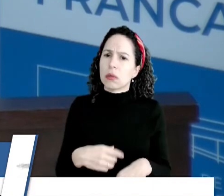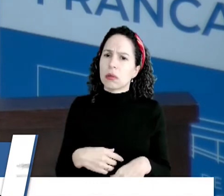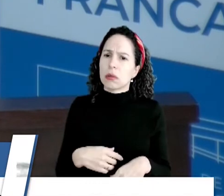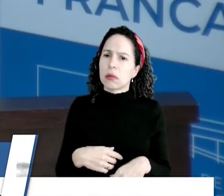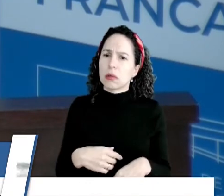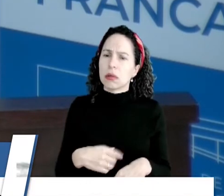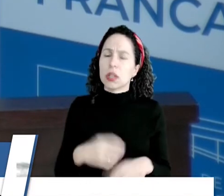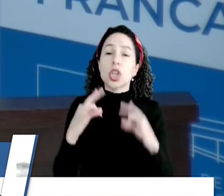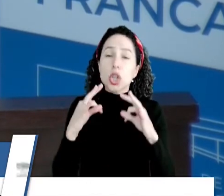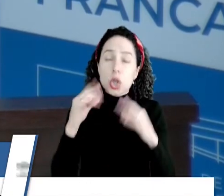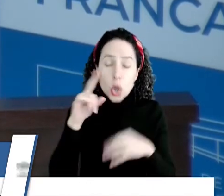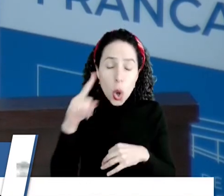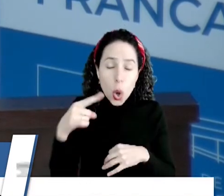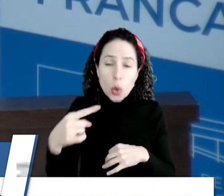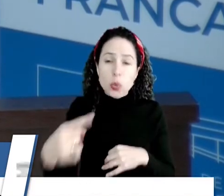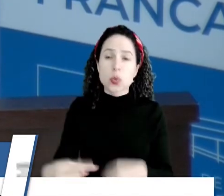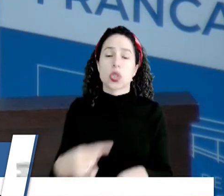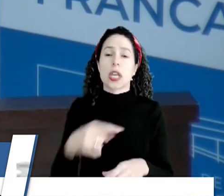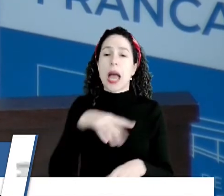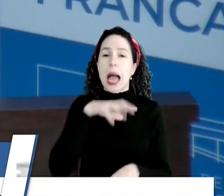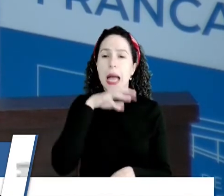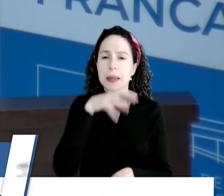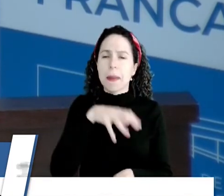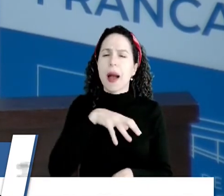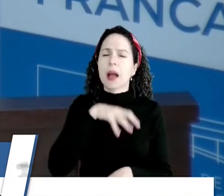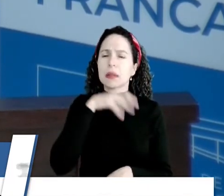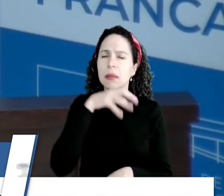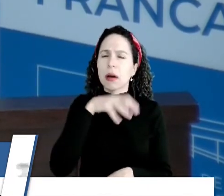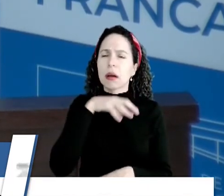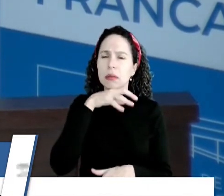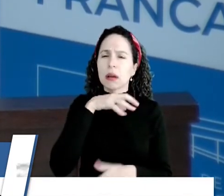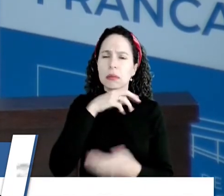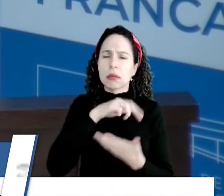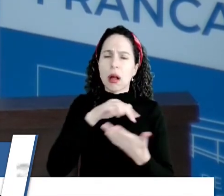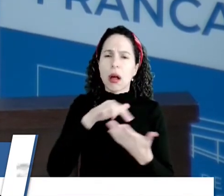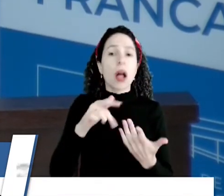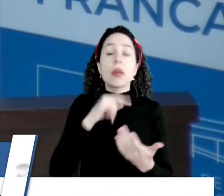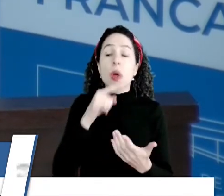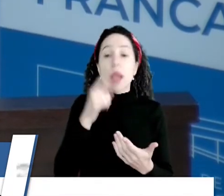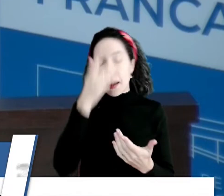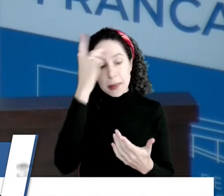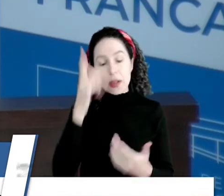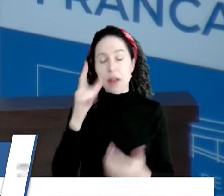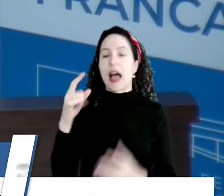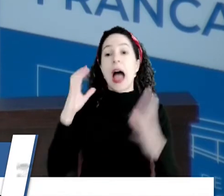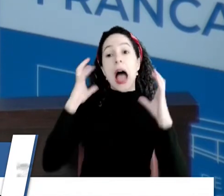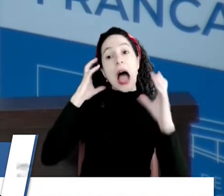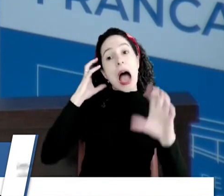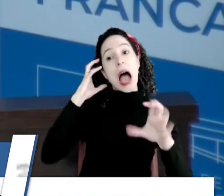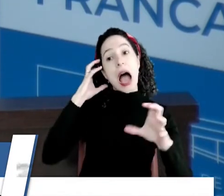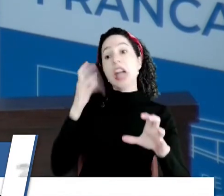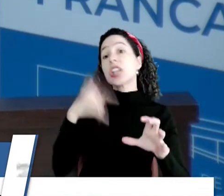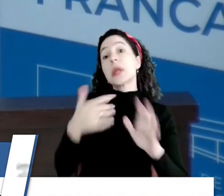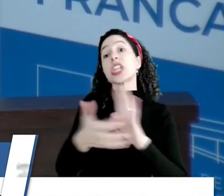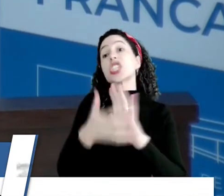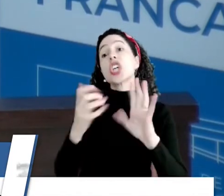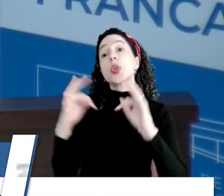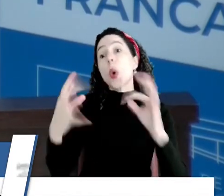os dias são animais e mais animais. Não adianta a pessoa ir falar lá na rádio que eu tenho que tirar tudo da rua, eu não